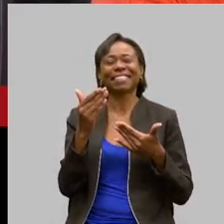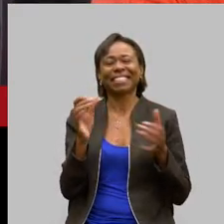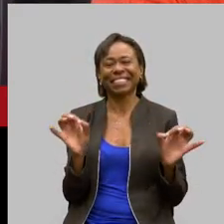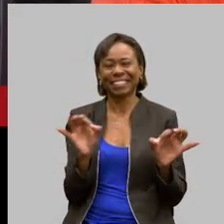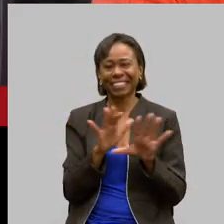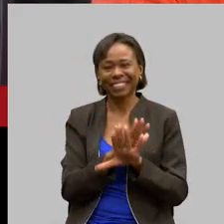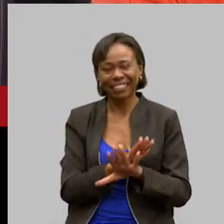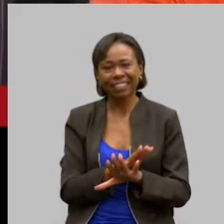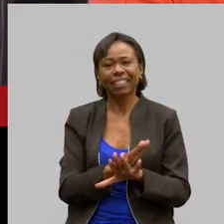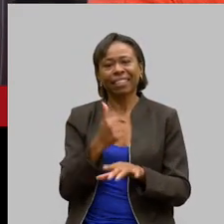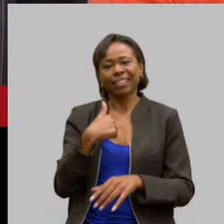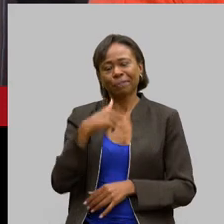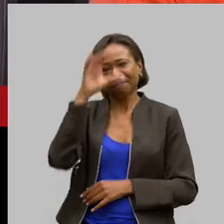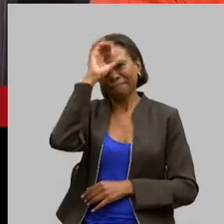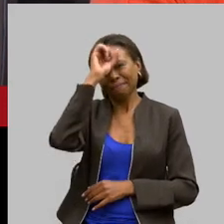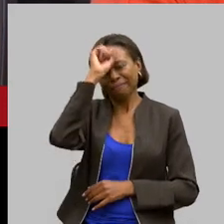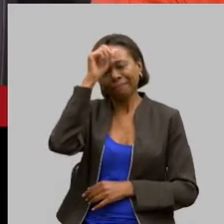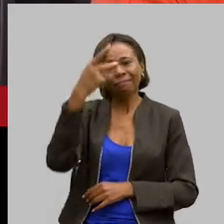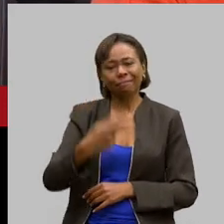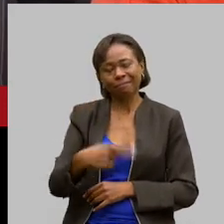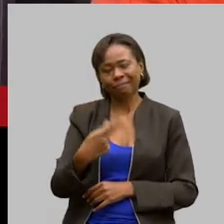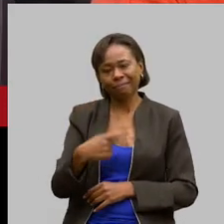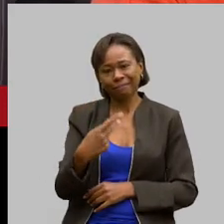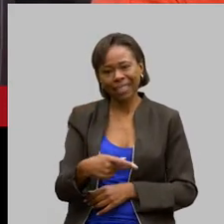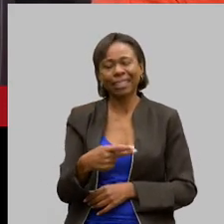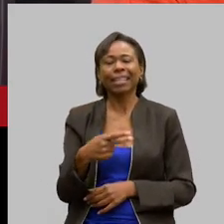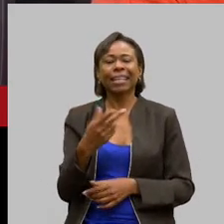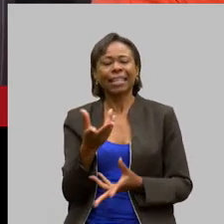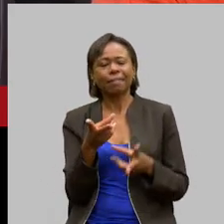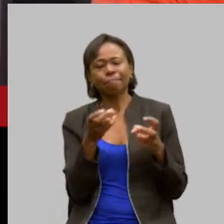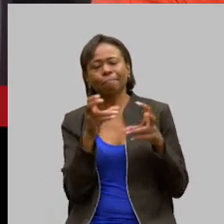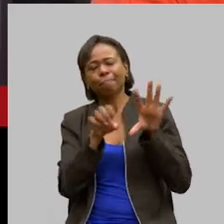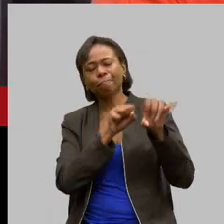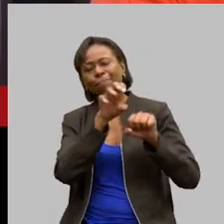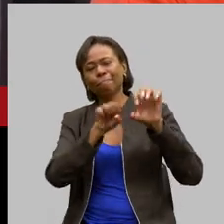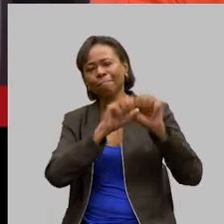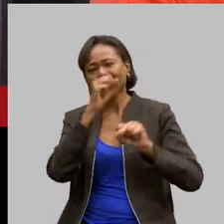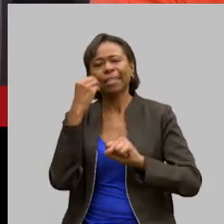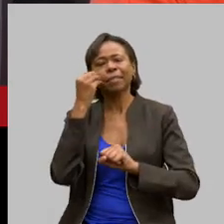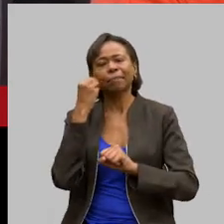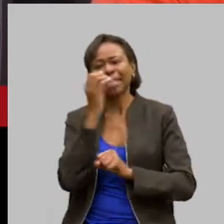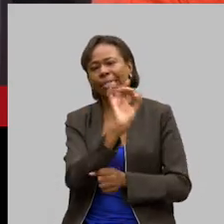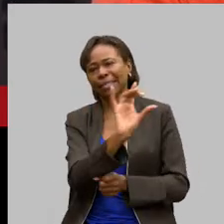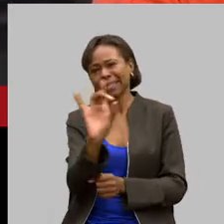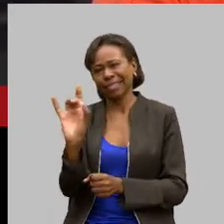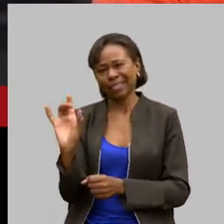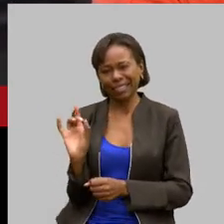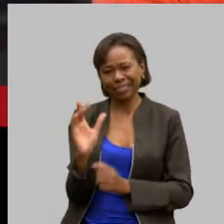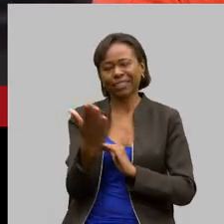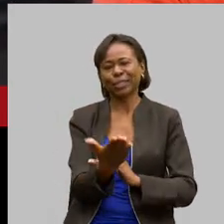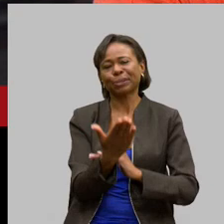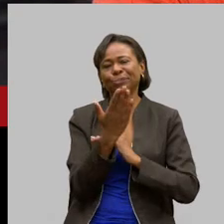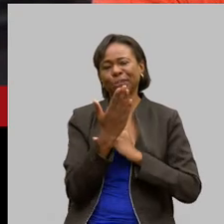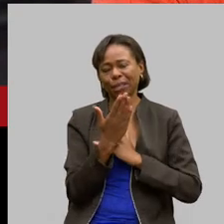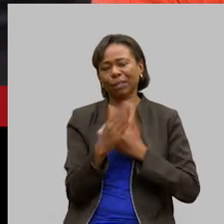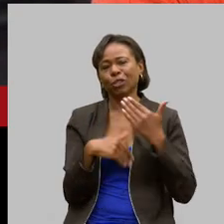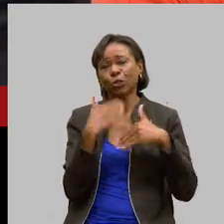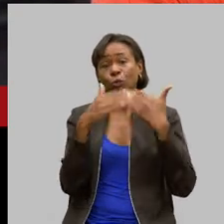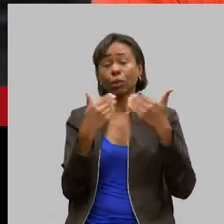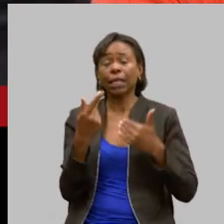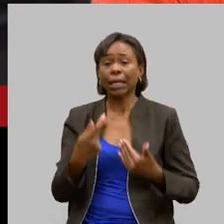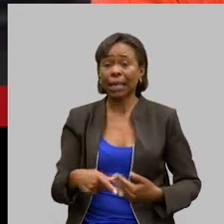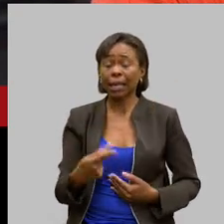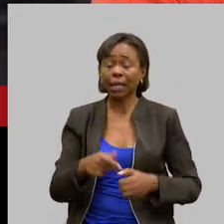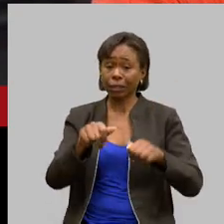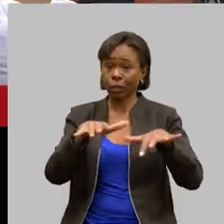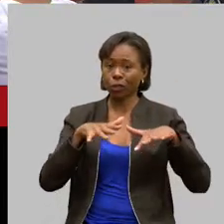aprender tô aqui para receber essa experiência de cada um aqui que com certeza tem muito a contribuir que essa audiência seja de Fato muito